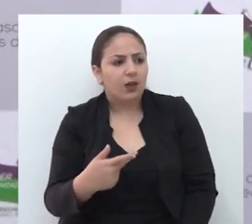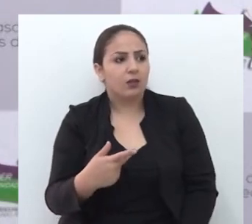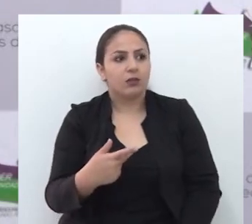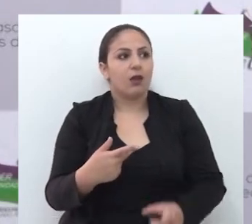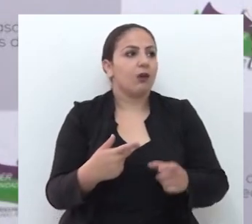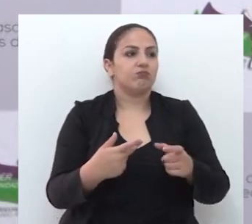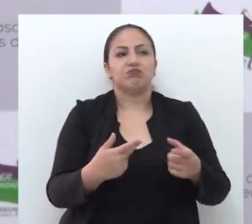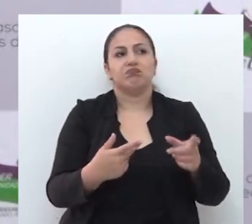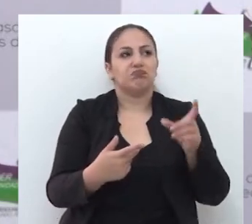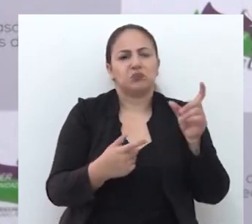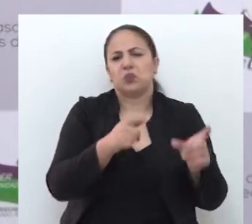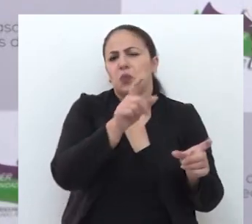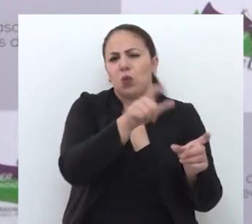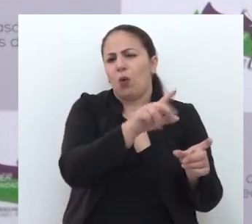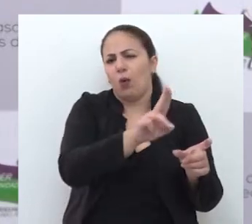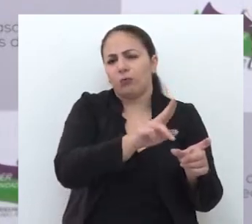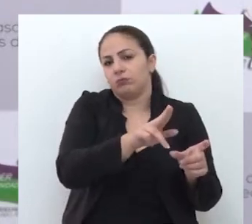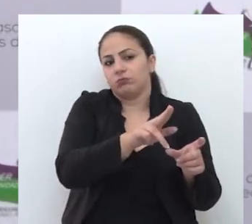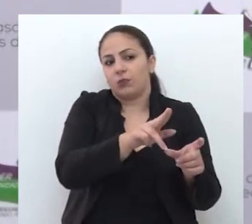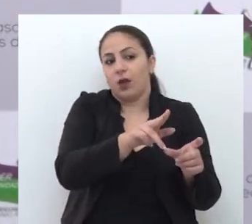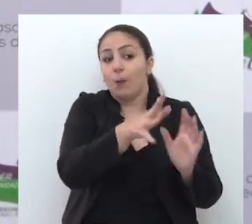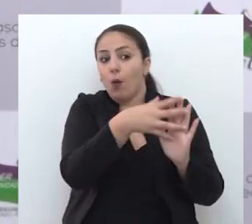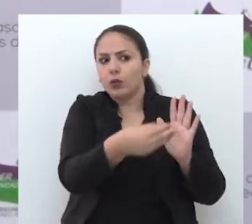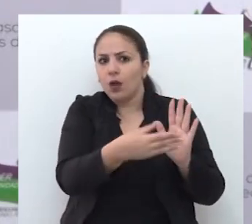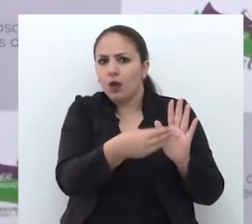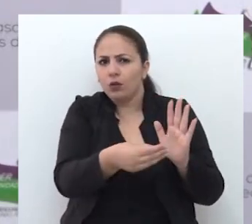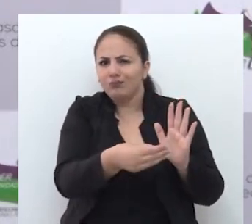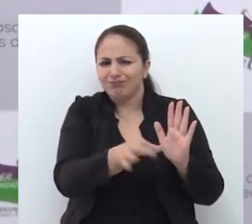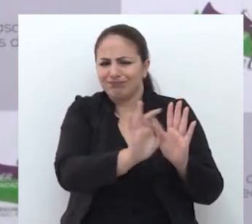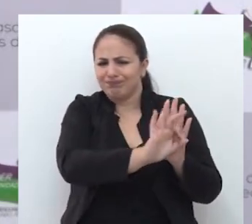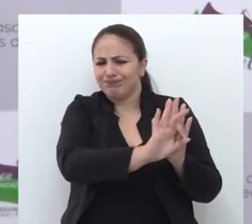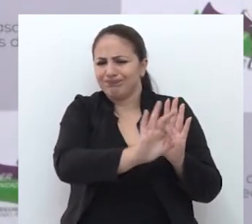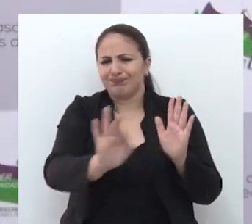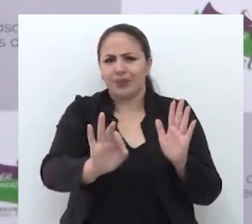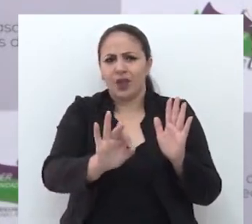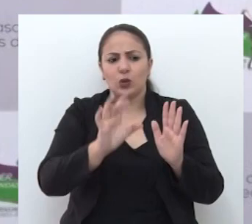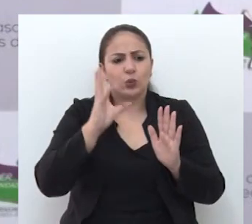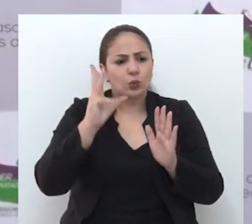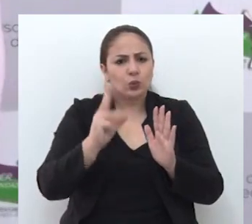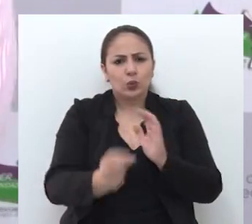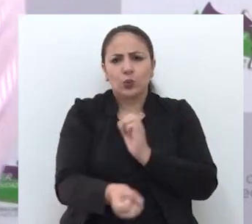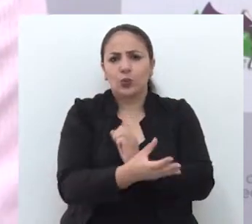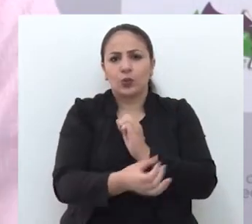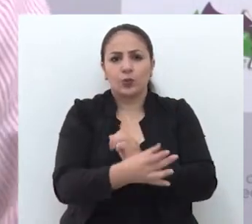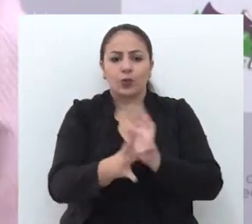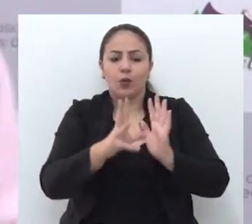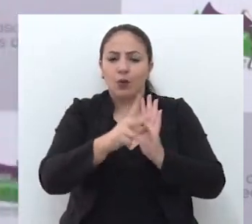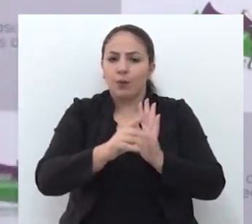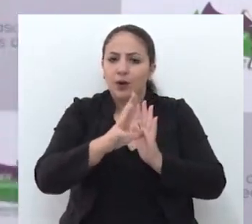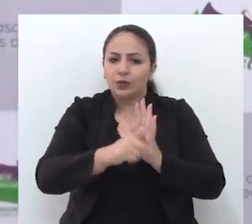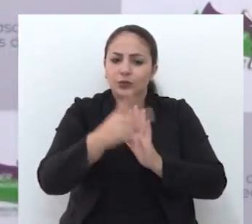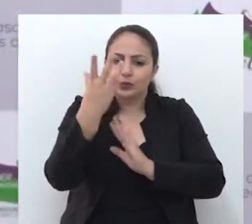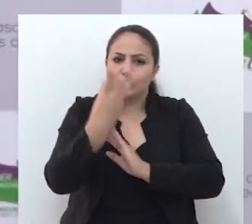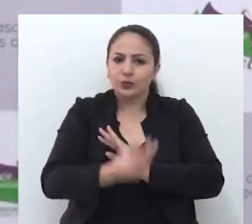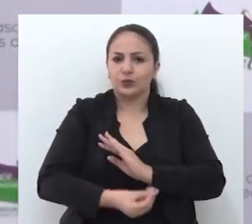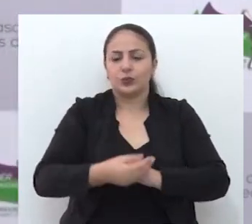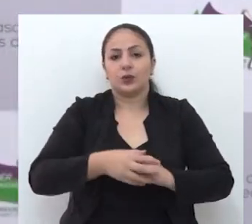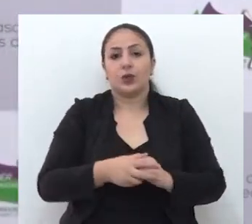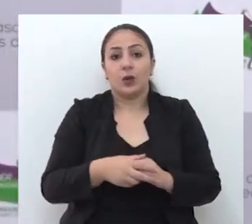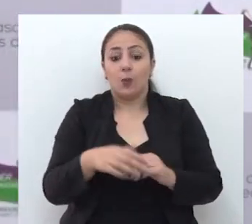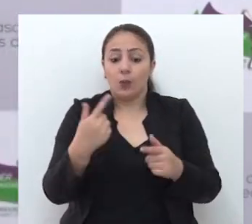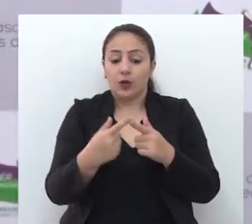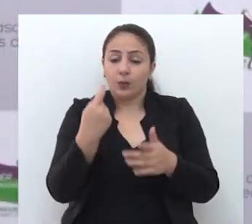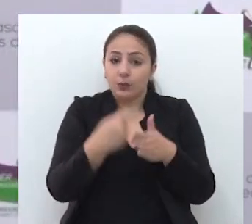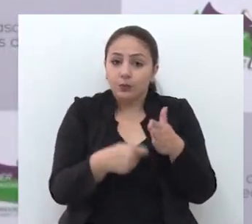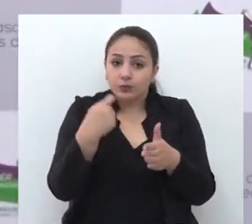exemplo. Tudo sem vergonha, tudo corrupto. Todos roubaram o dinheiro do povo. Hoje falta dinheiro para tudo, principalmente para a nossa saúde, que a